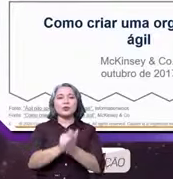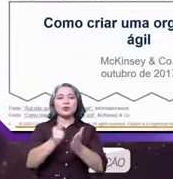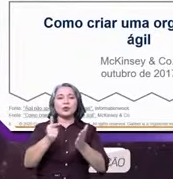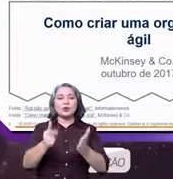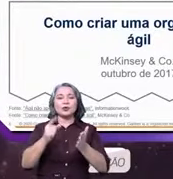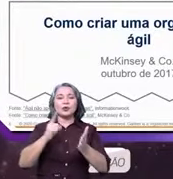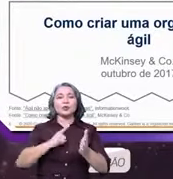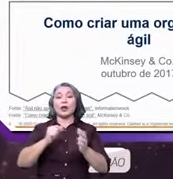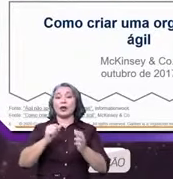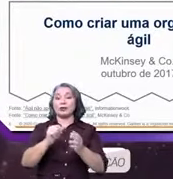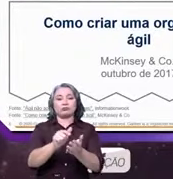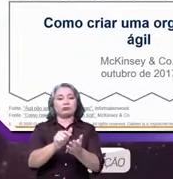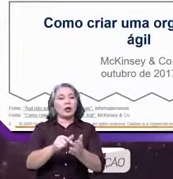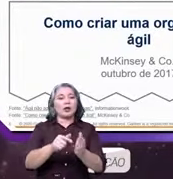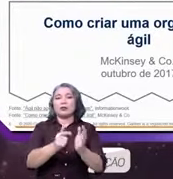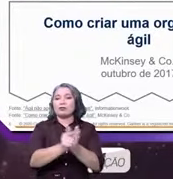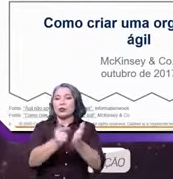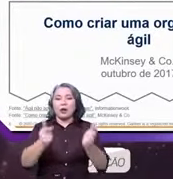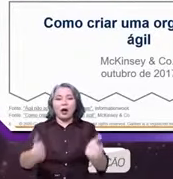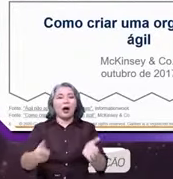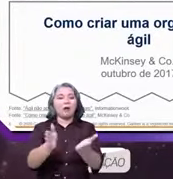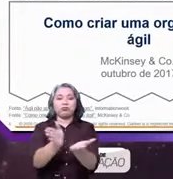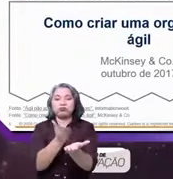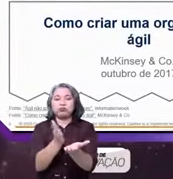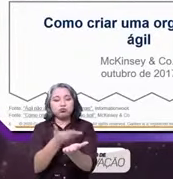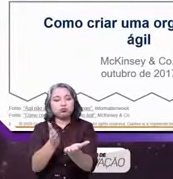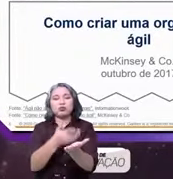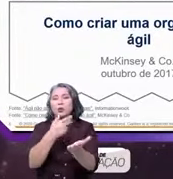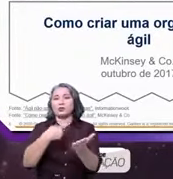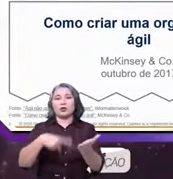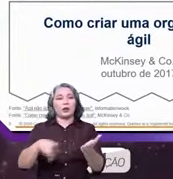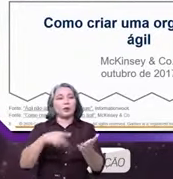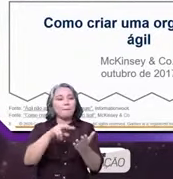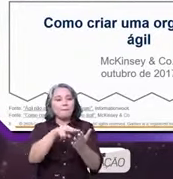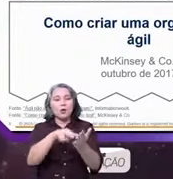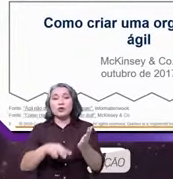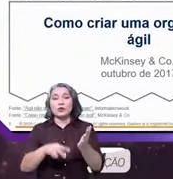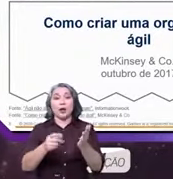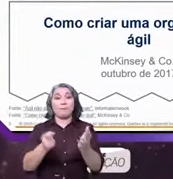trago revistas aqui, mas se eu poderia trazer valor econômico,